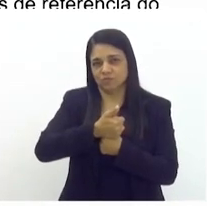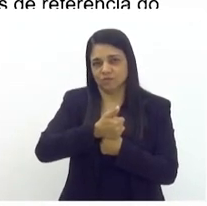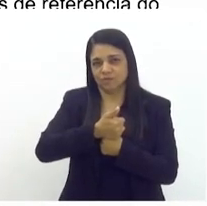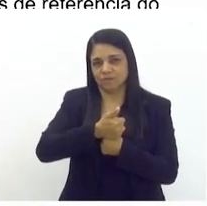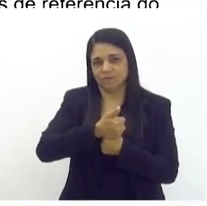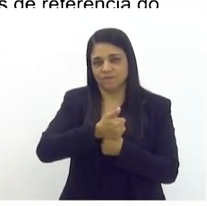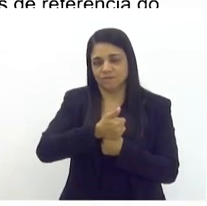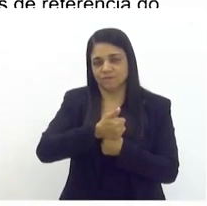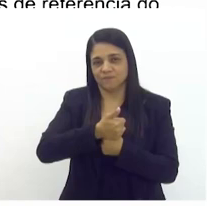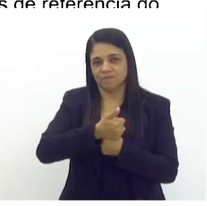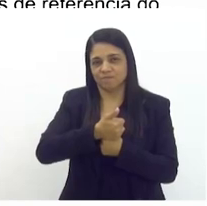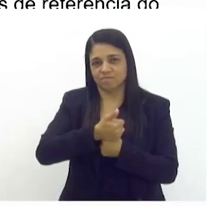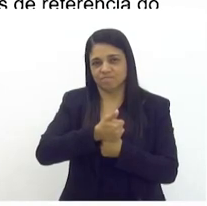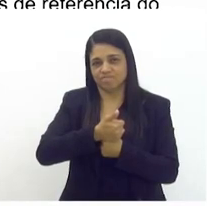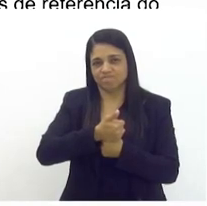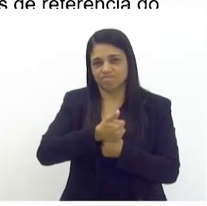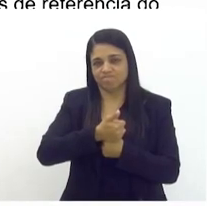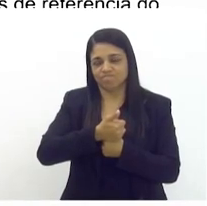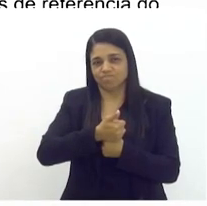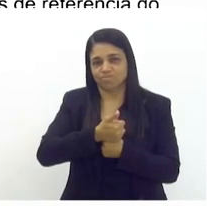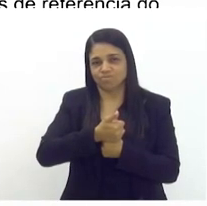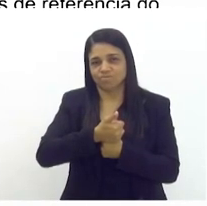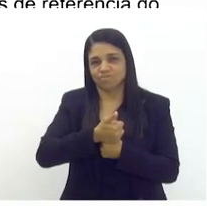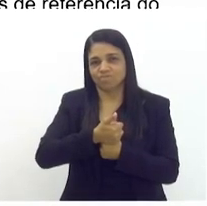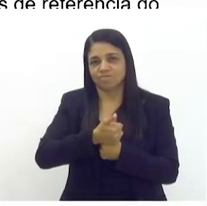a carga tributária